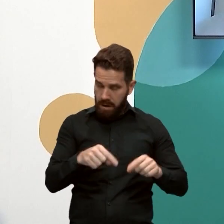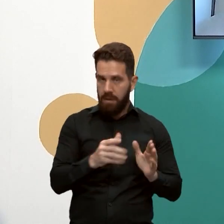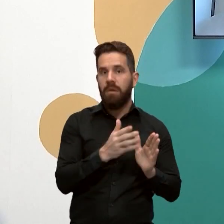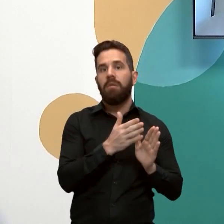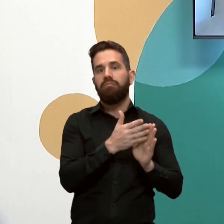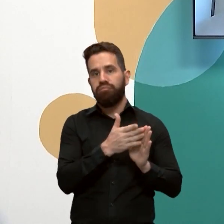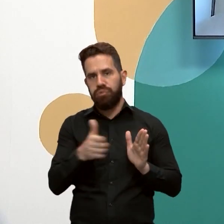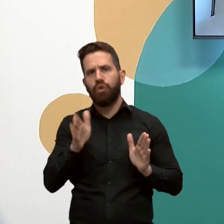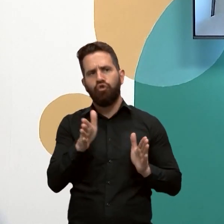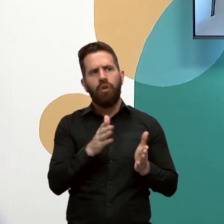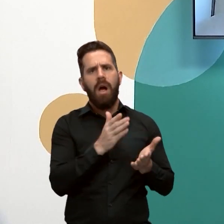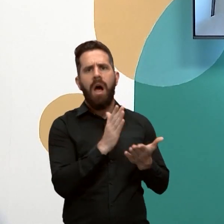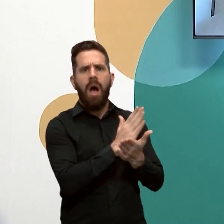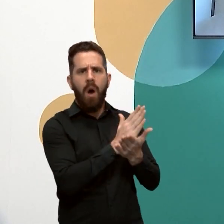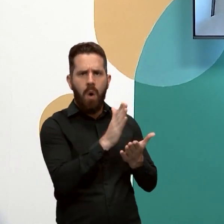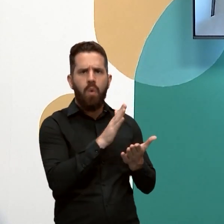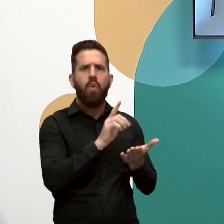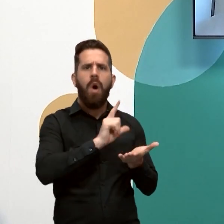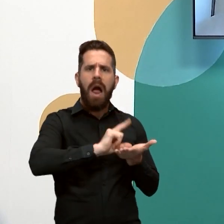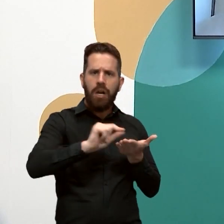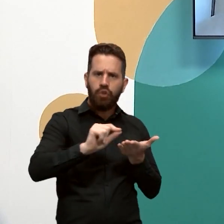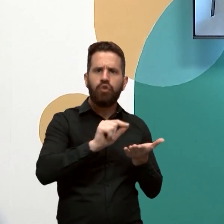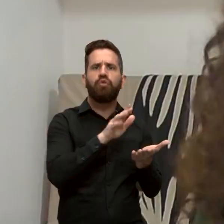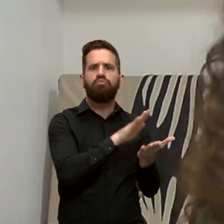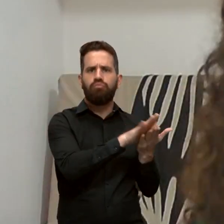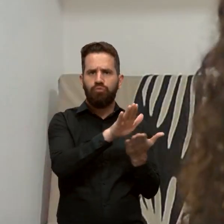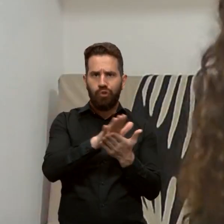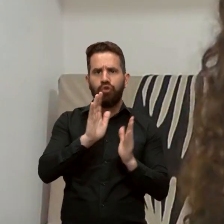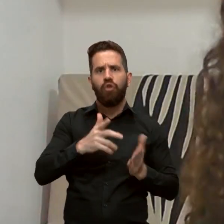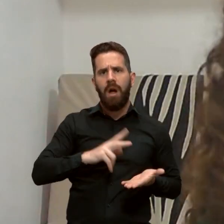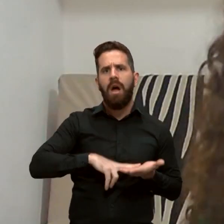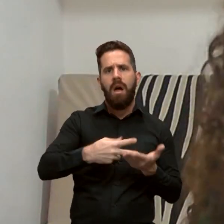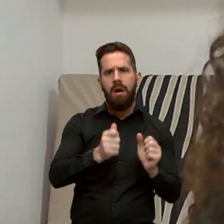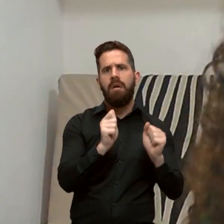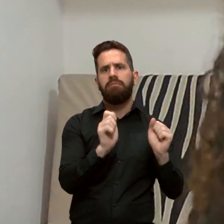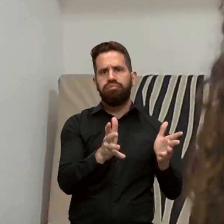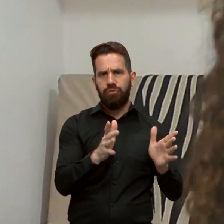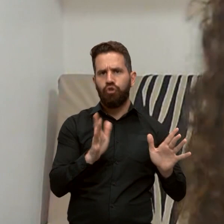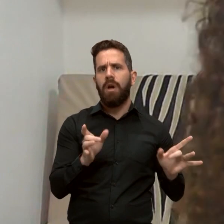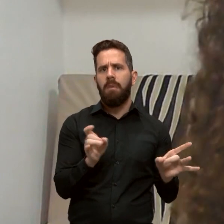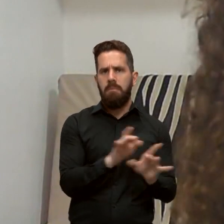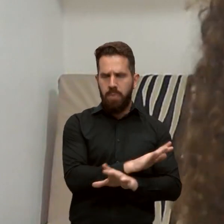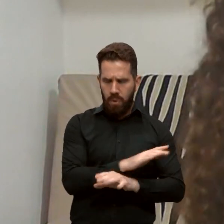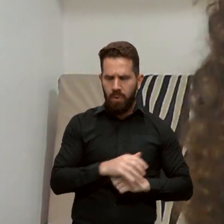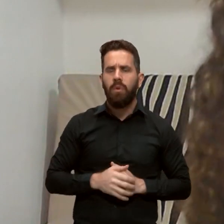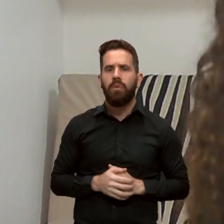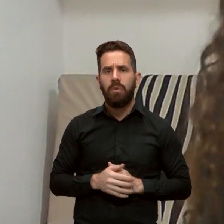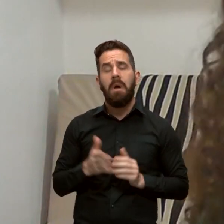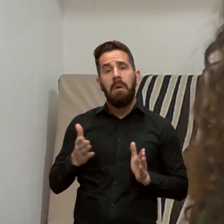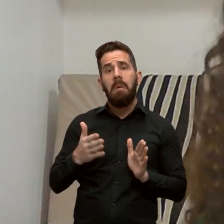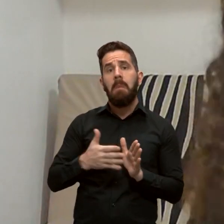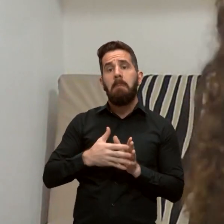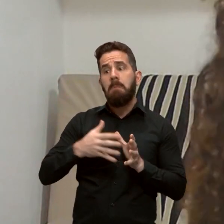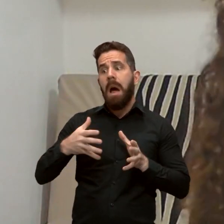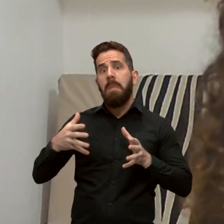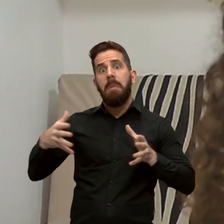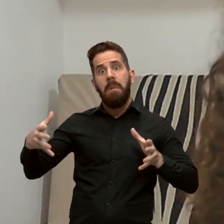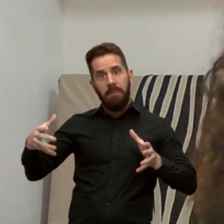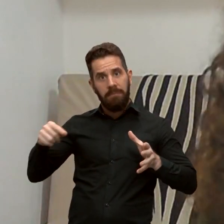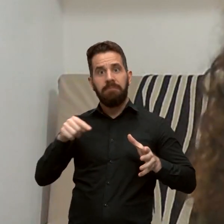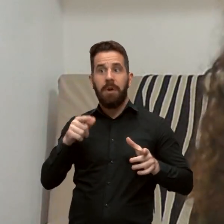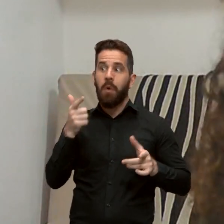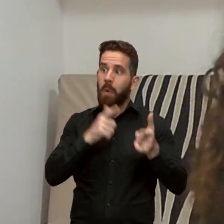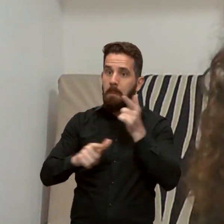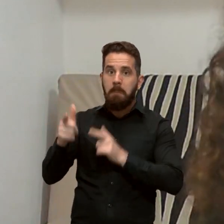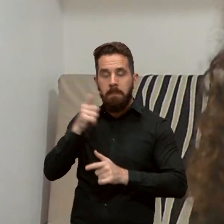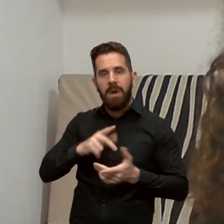alguns artigos publicados que estão já traduzidos, e dali adiante a gente ir expandindo, né, esse projeto e tornando a revista cada